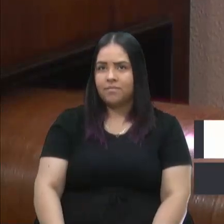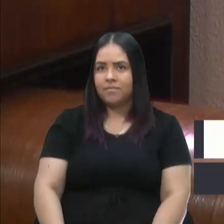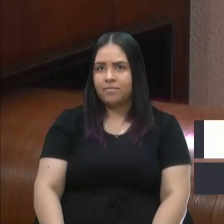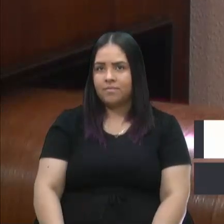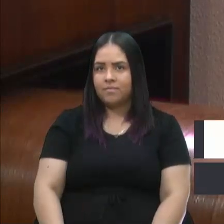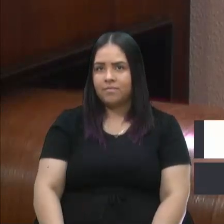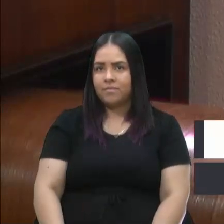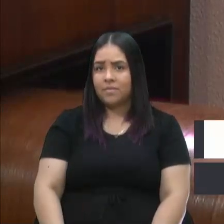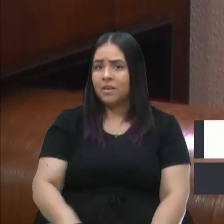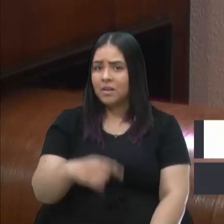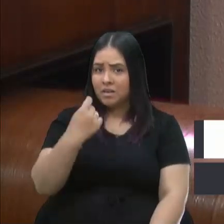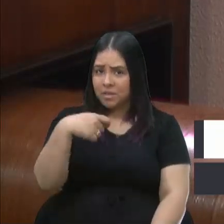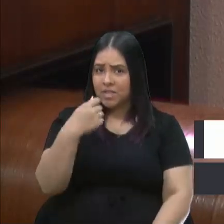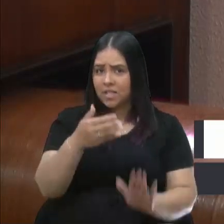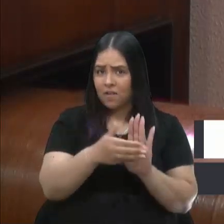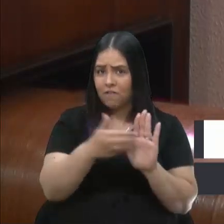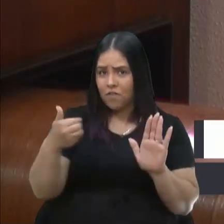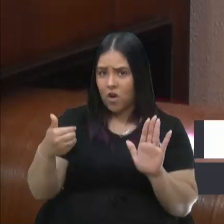deveria ficar fora.